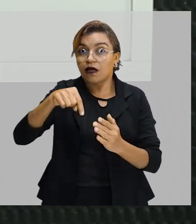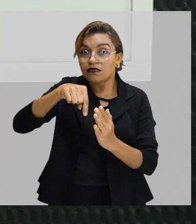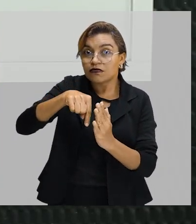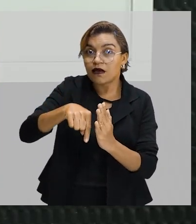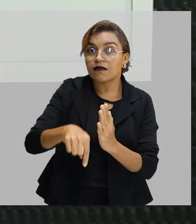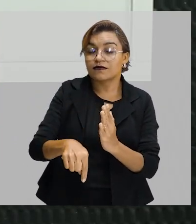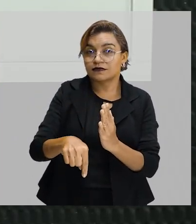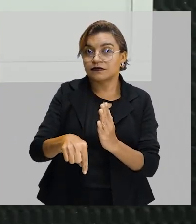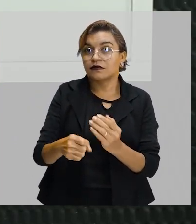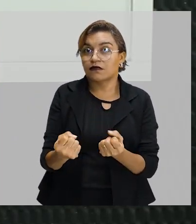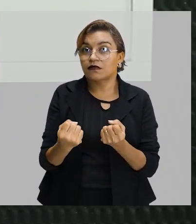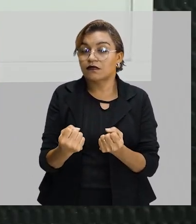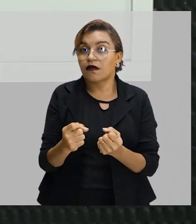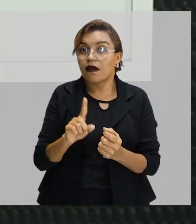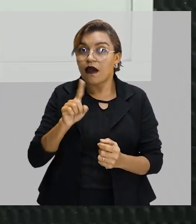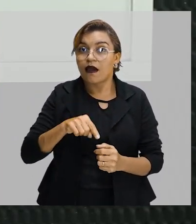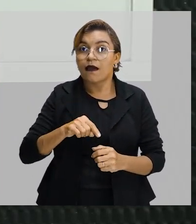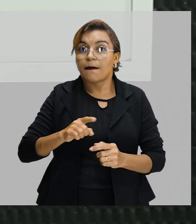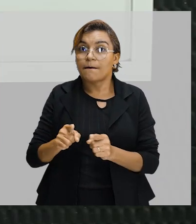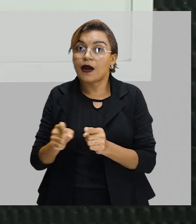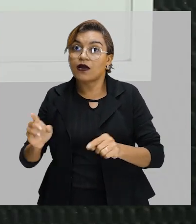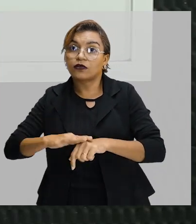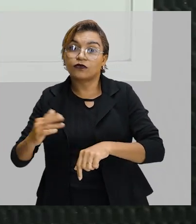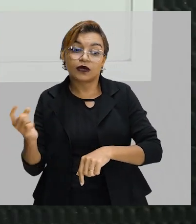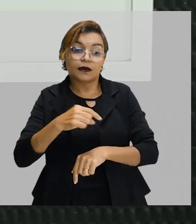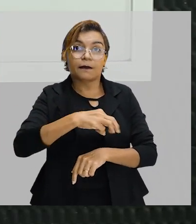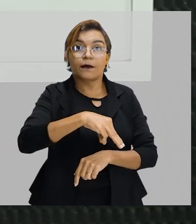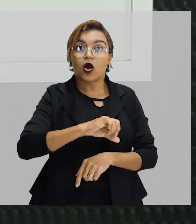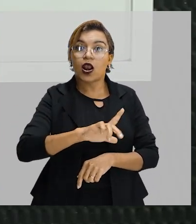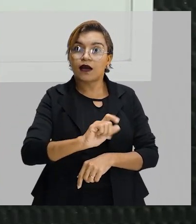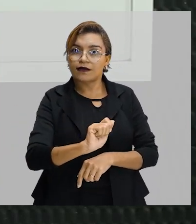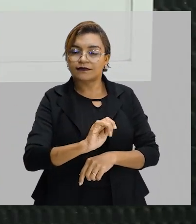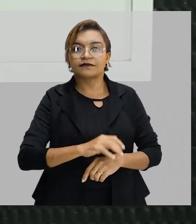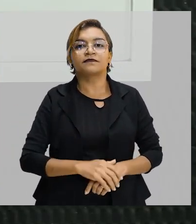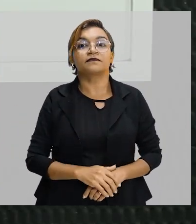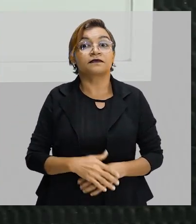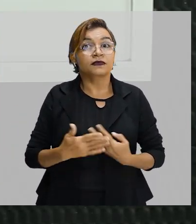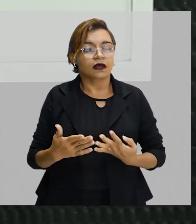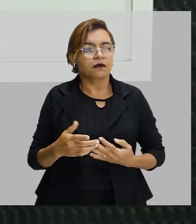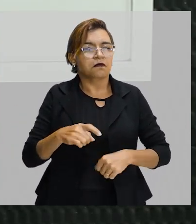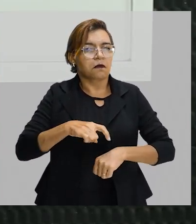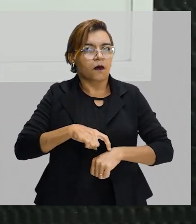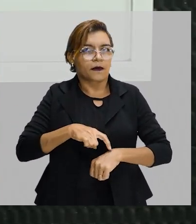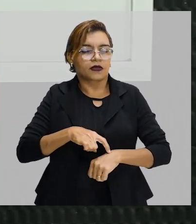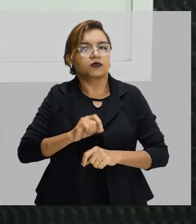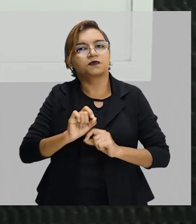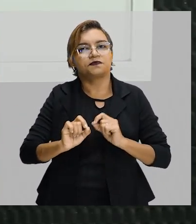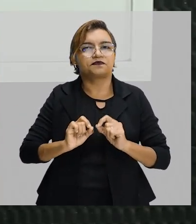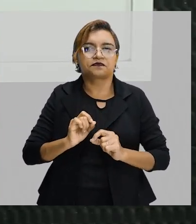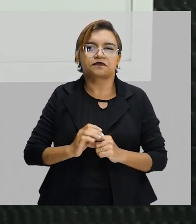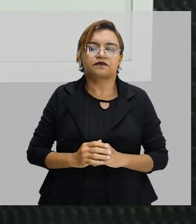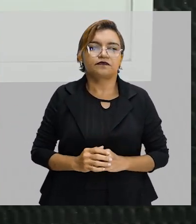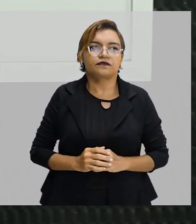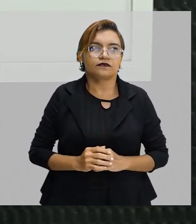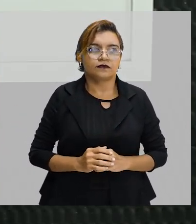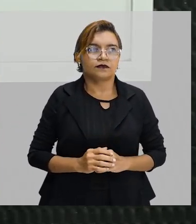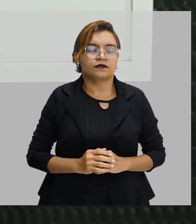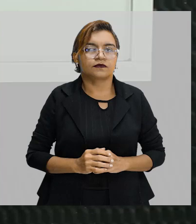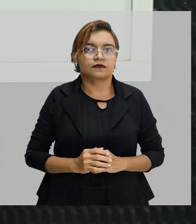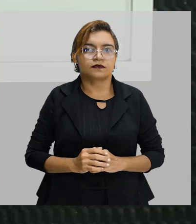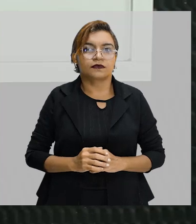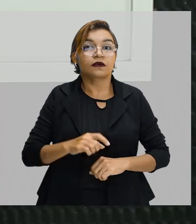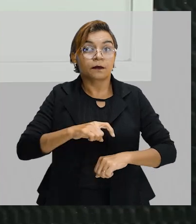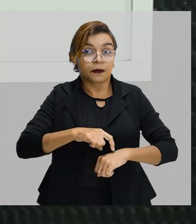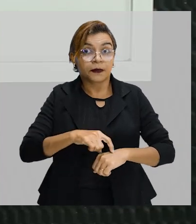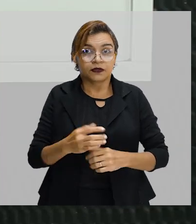desce. Ela é maior do que a da mola. Chega um certo ponto em que elas se